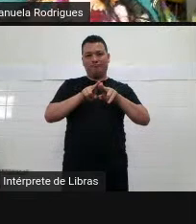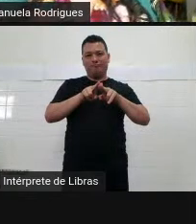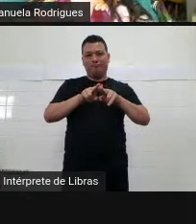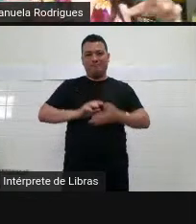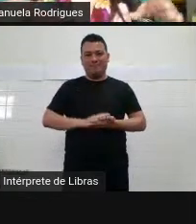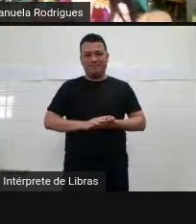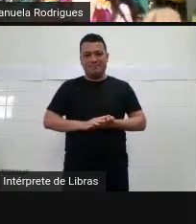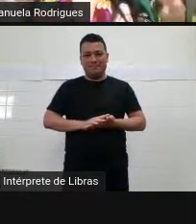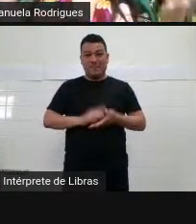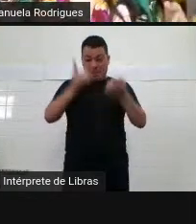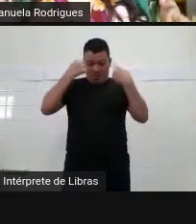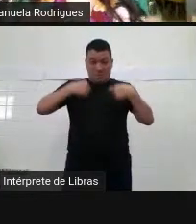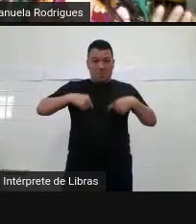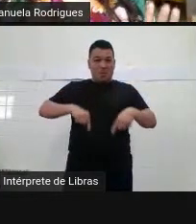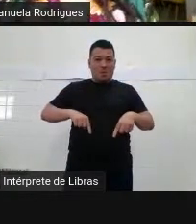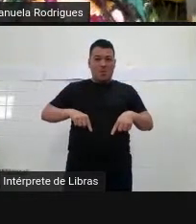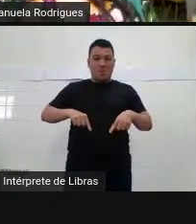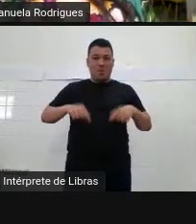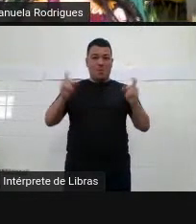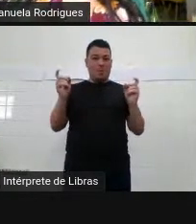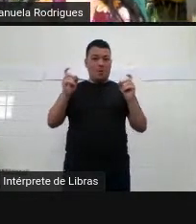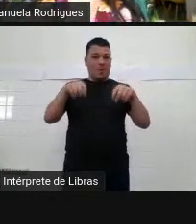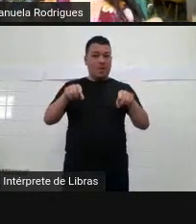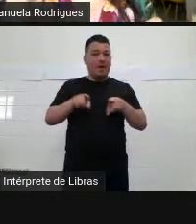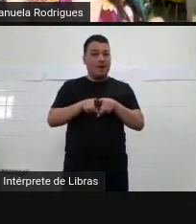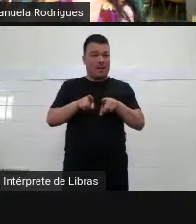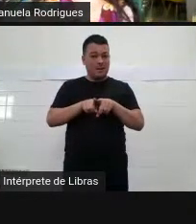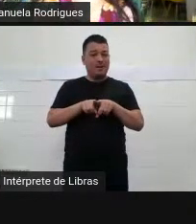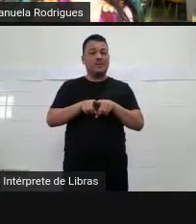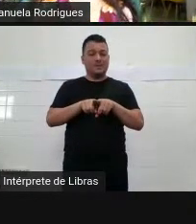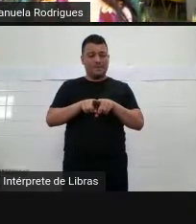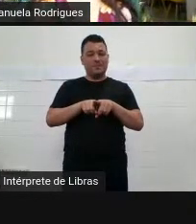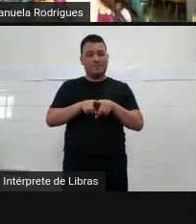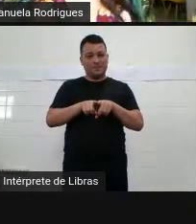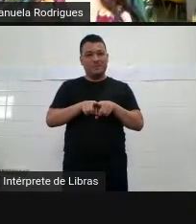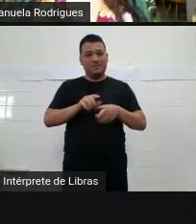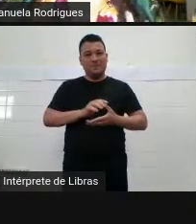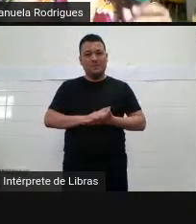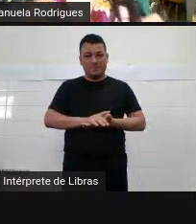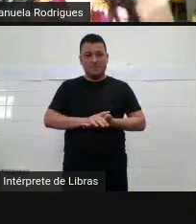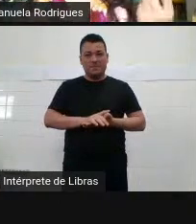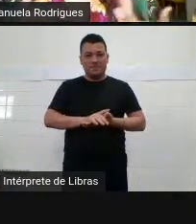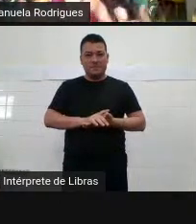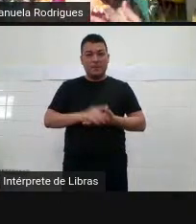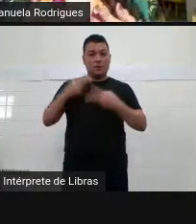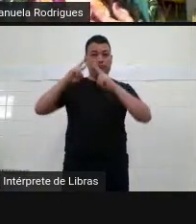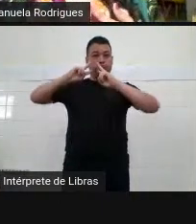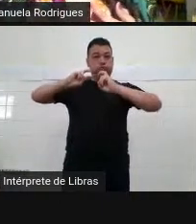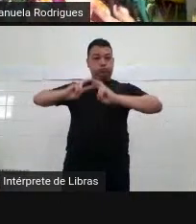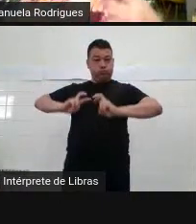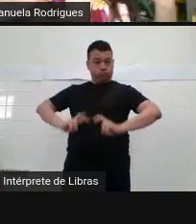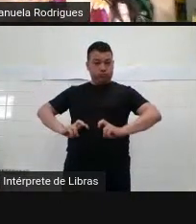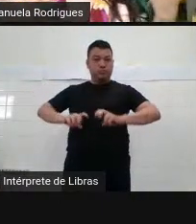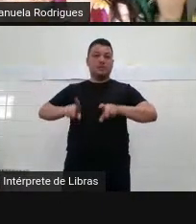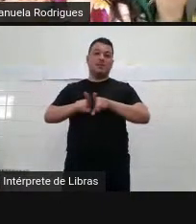ao corpo possibilidades de processos de leitura. Claro, gente,